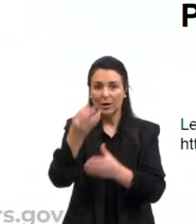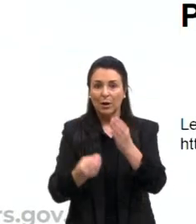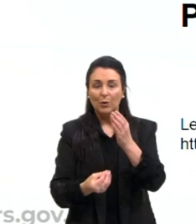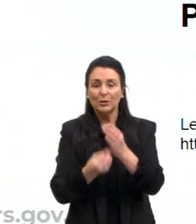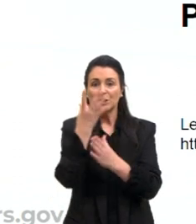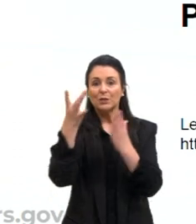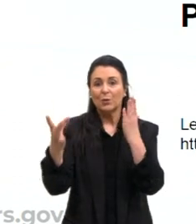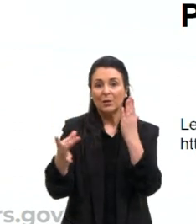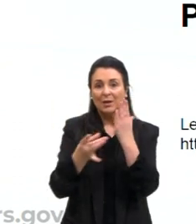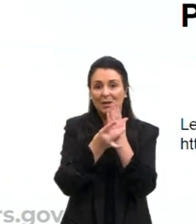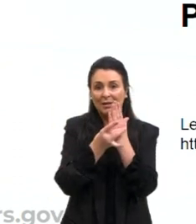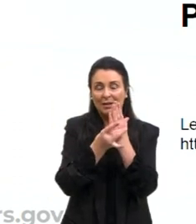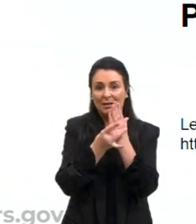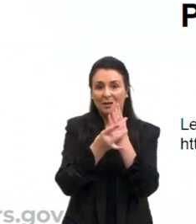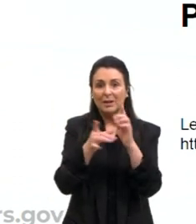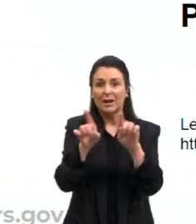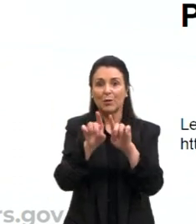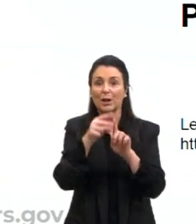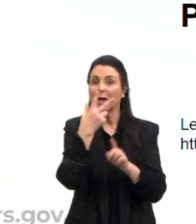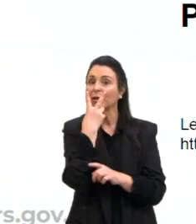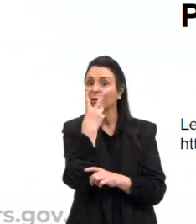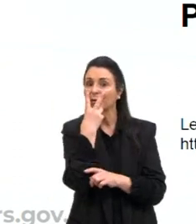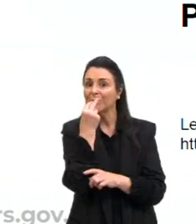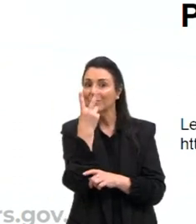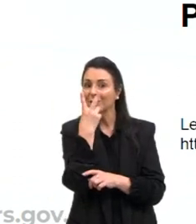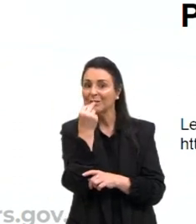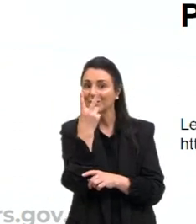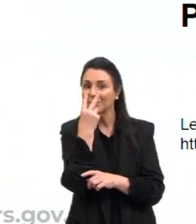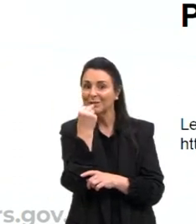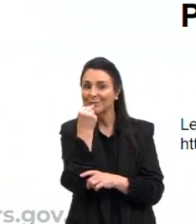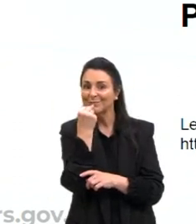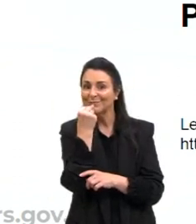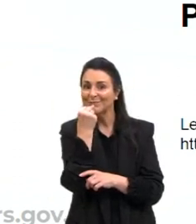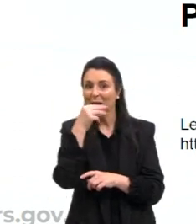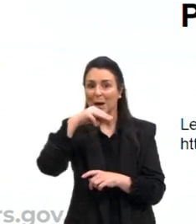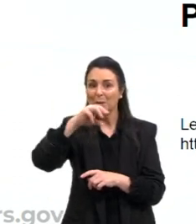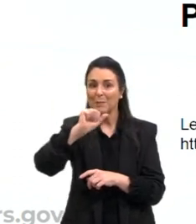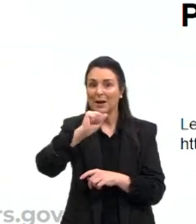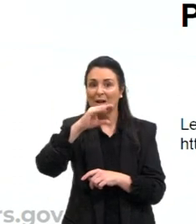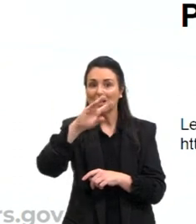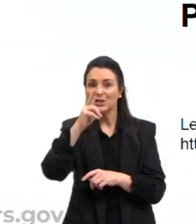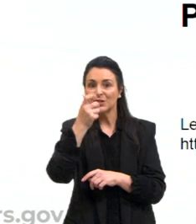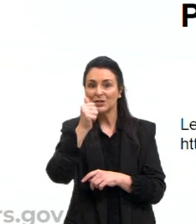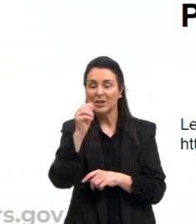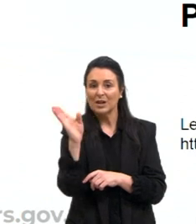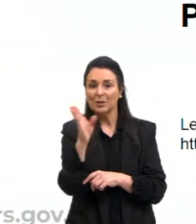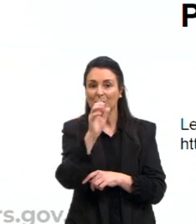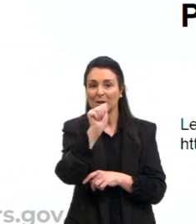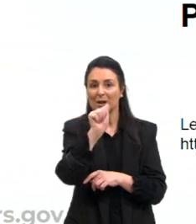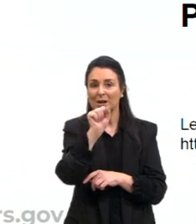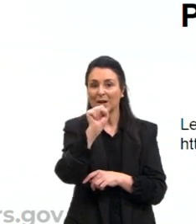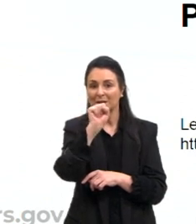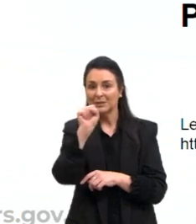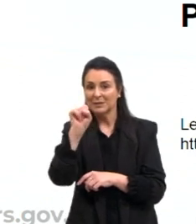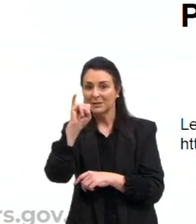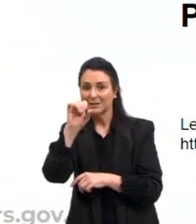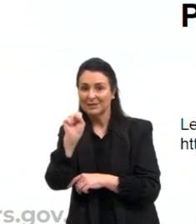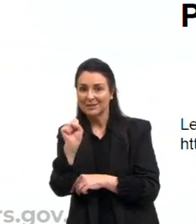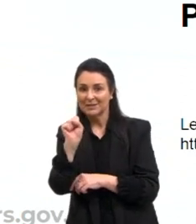realismo e realismo machadiano Olha quem tá aqui nosso querido amigo Machado de Assis o maior autor que nós temos no Brasil